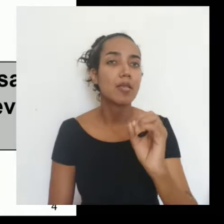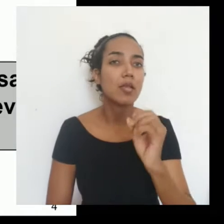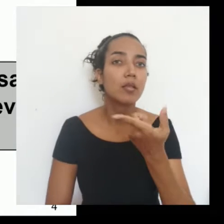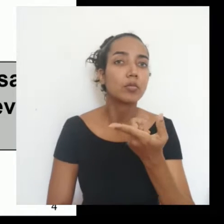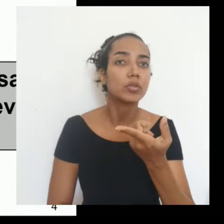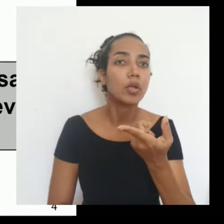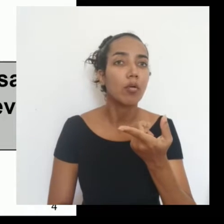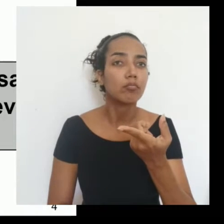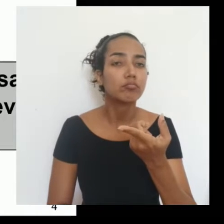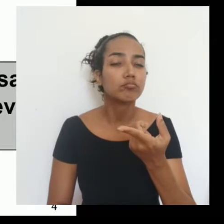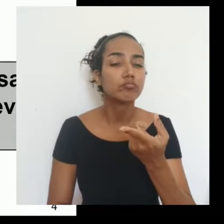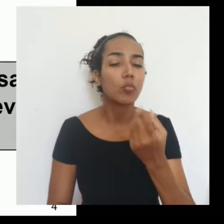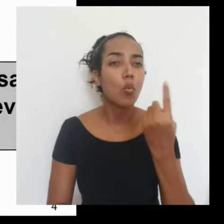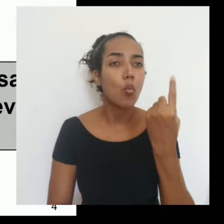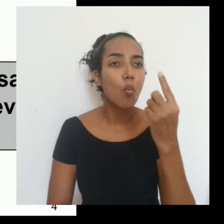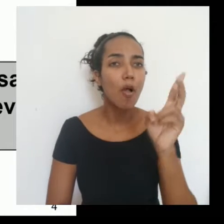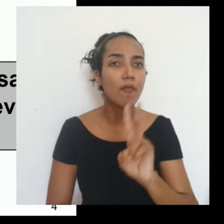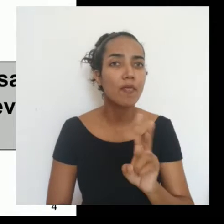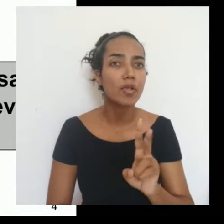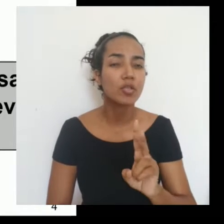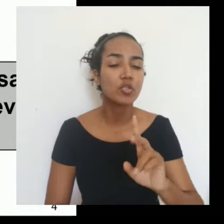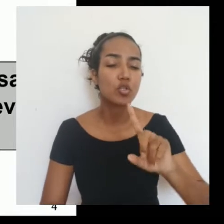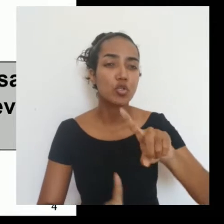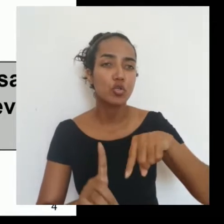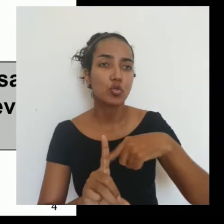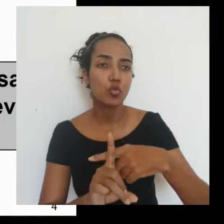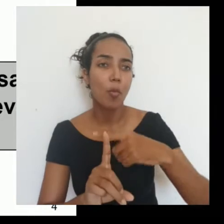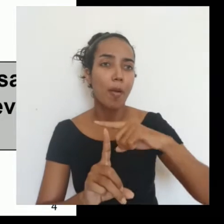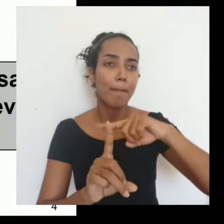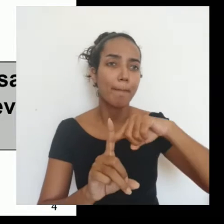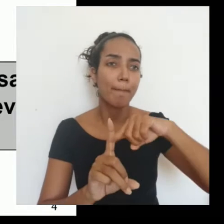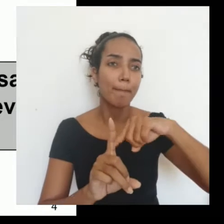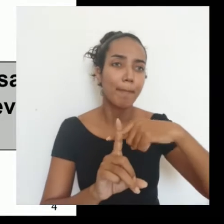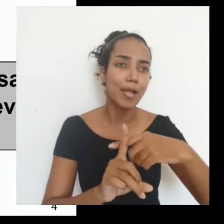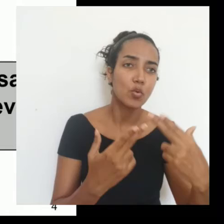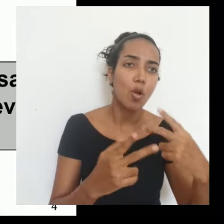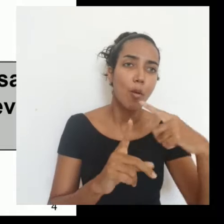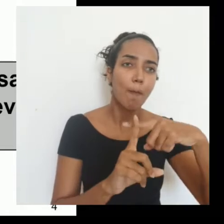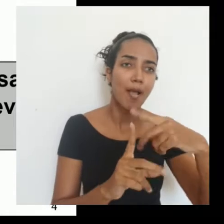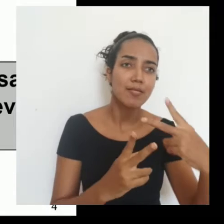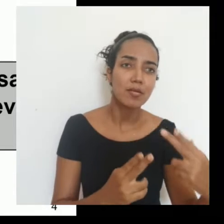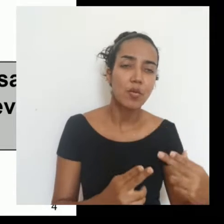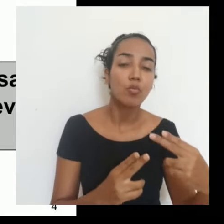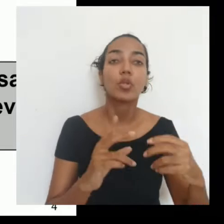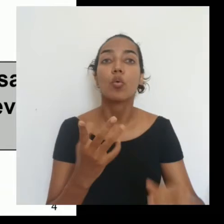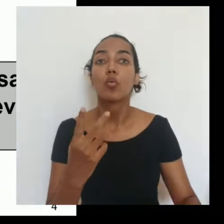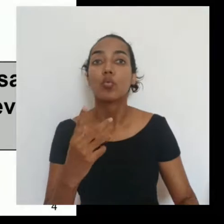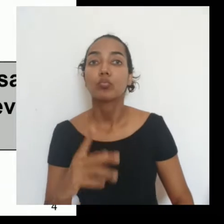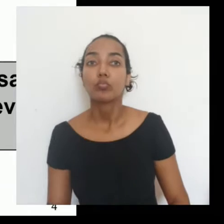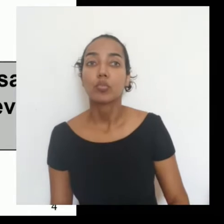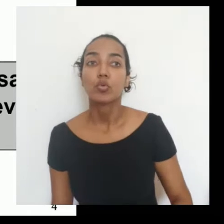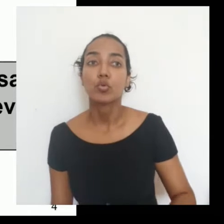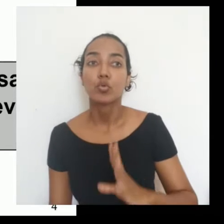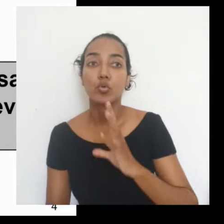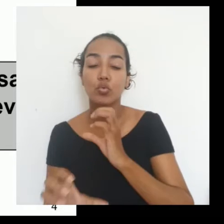vez. Soma mais igual significa soma recebe ela mesmo